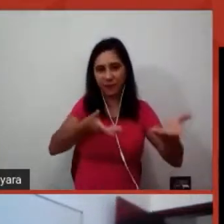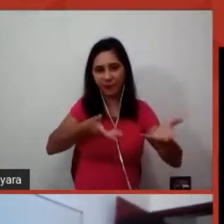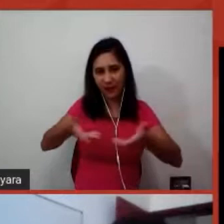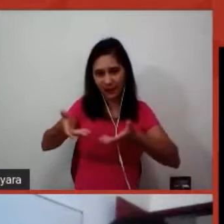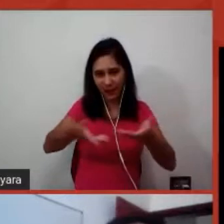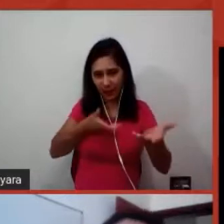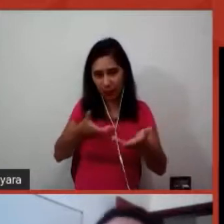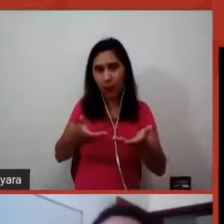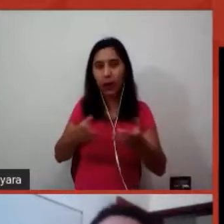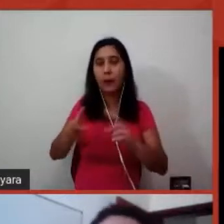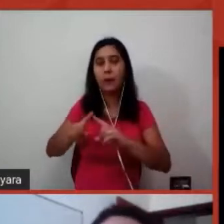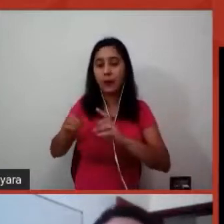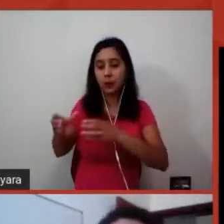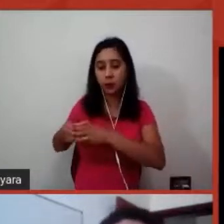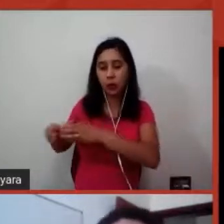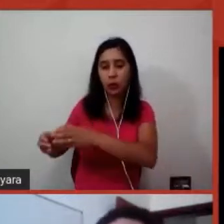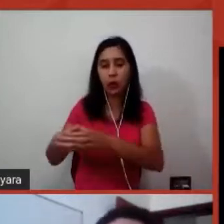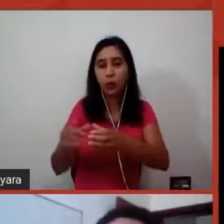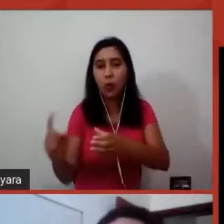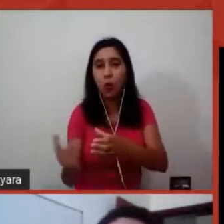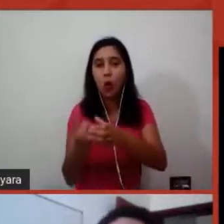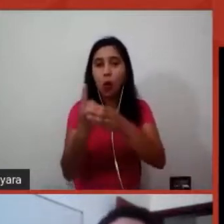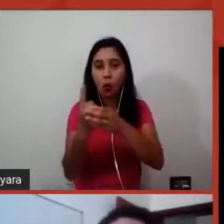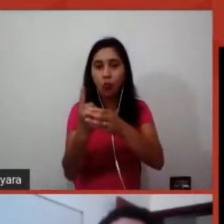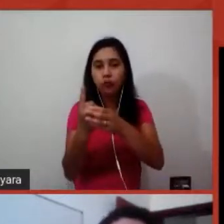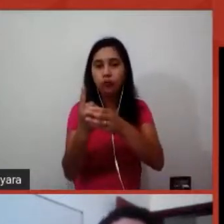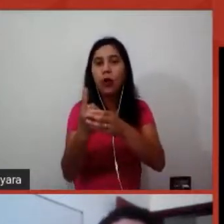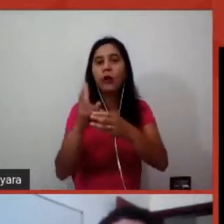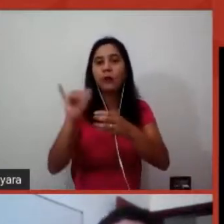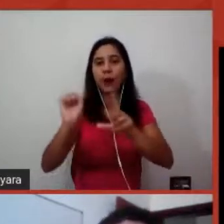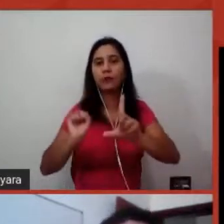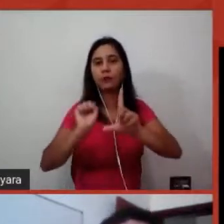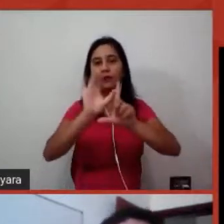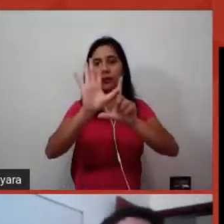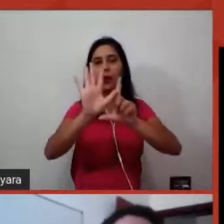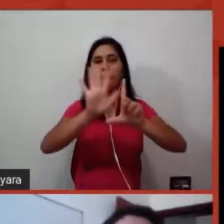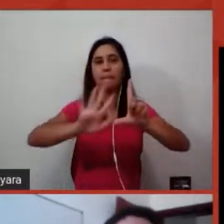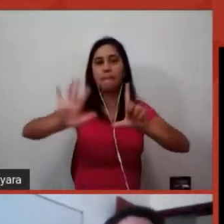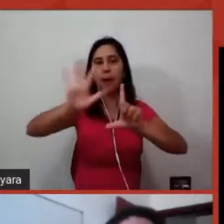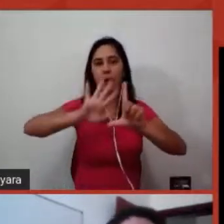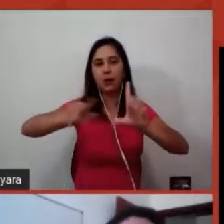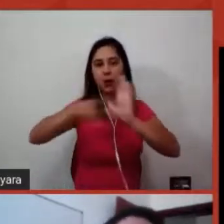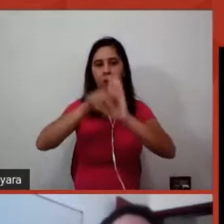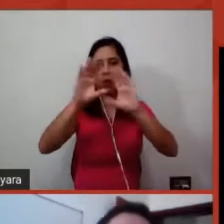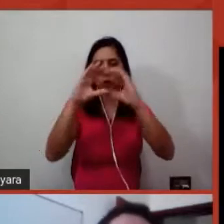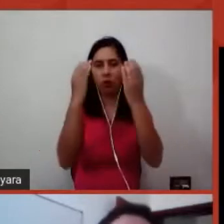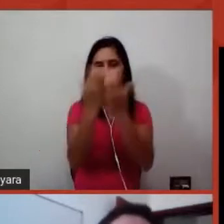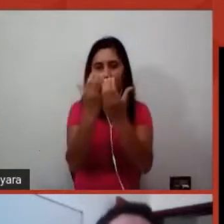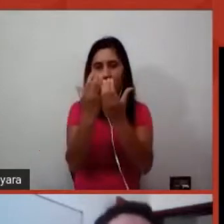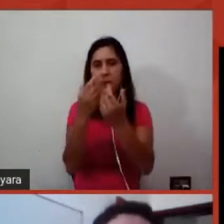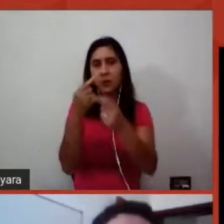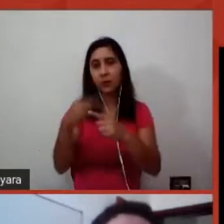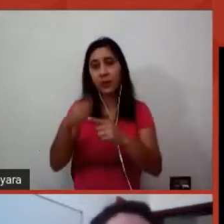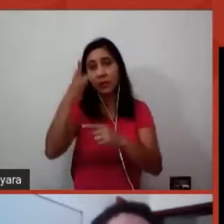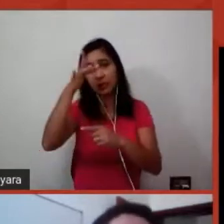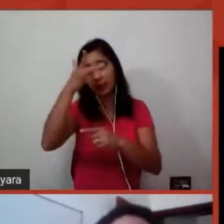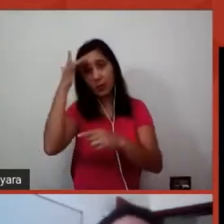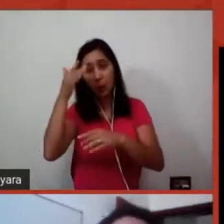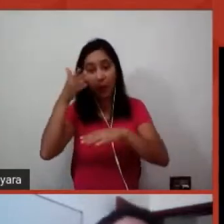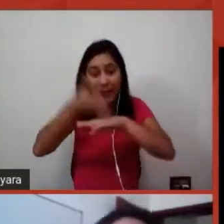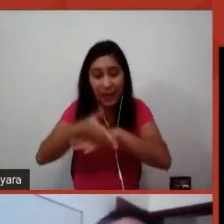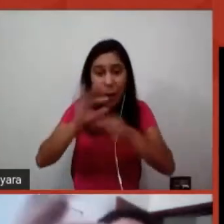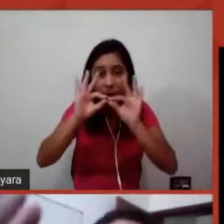pequenos grupos será transmitido pela plataforma do Congresso, para quem não estiver participando efetivamente da